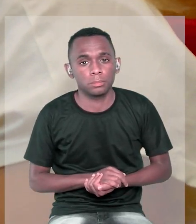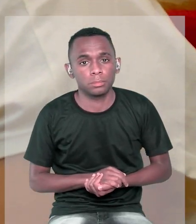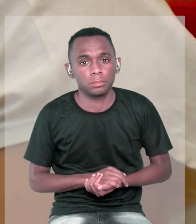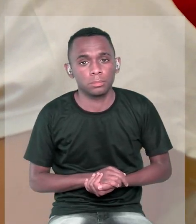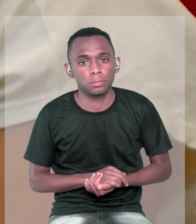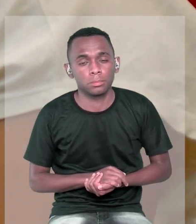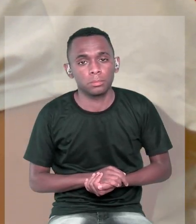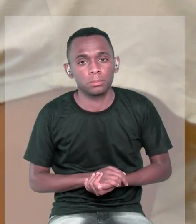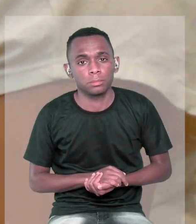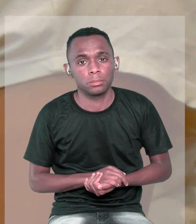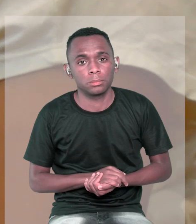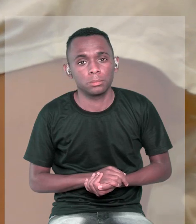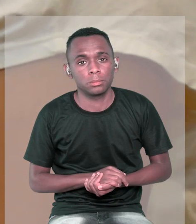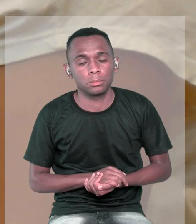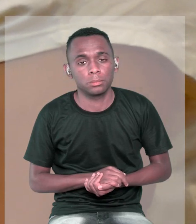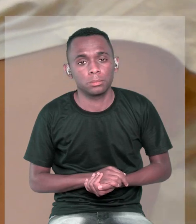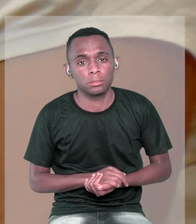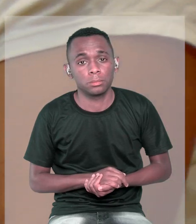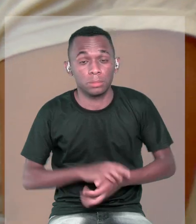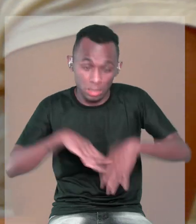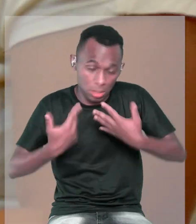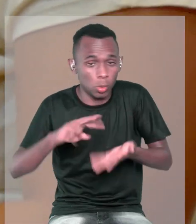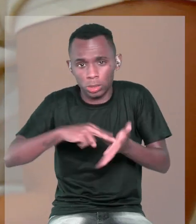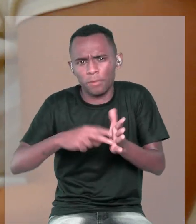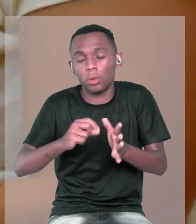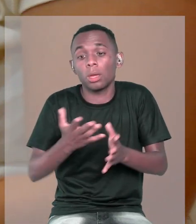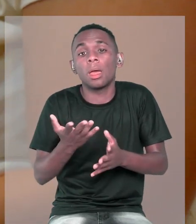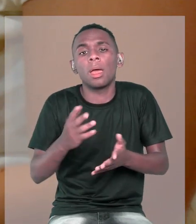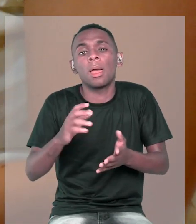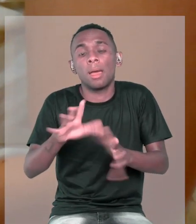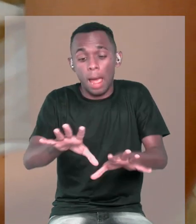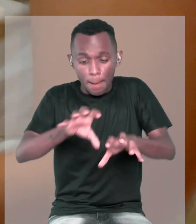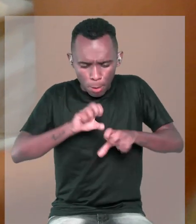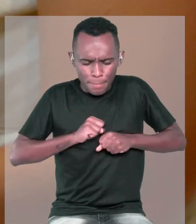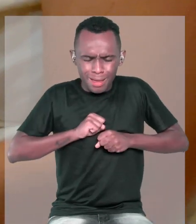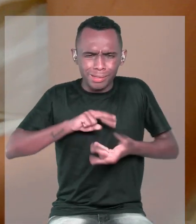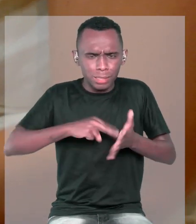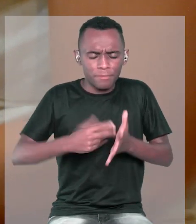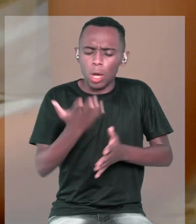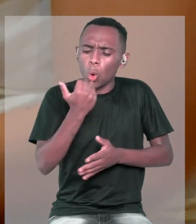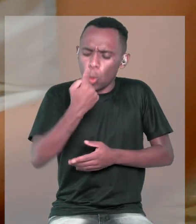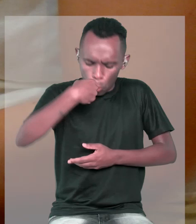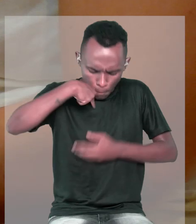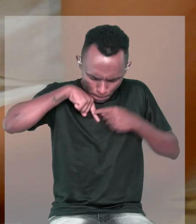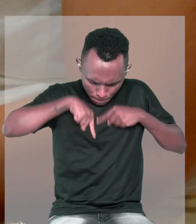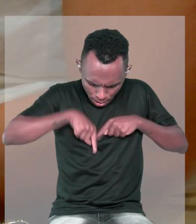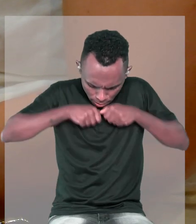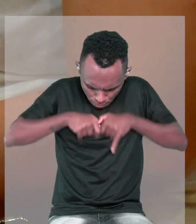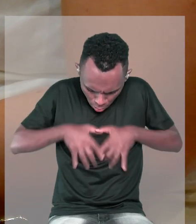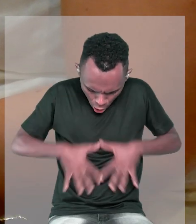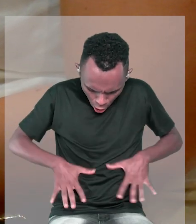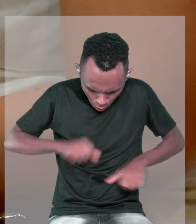sobre a palestra em um caderno. Então, se apropriar é ingerir, digerir, metabolizar e etc.